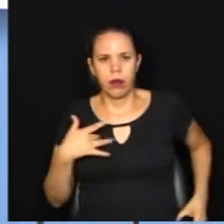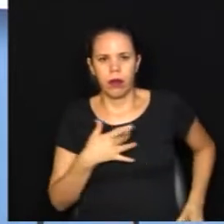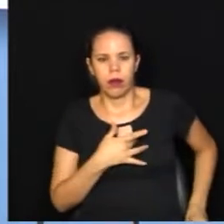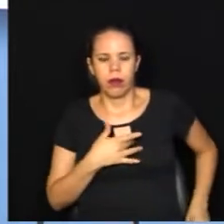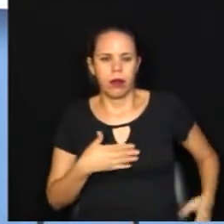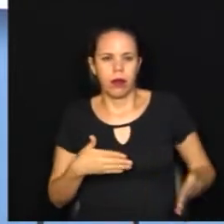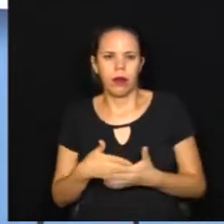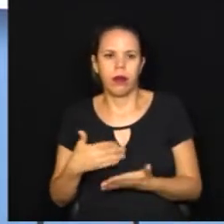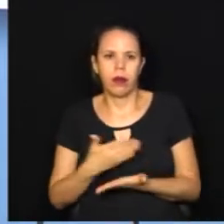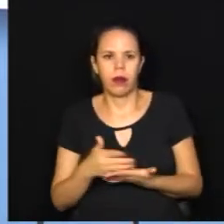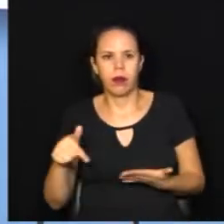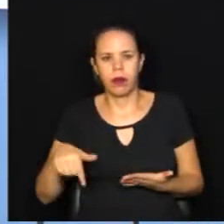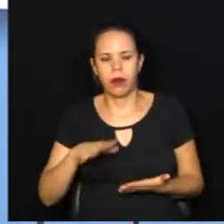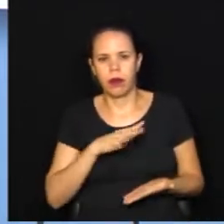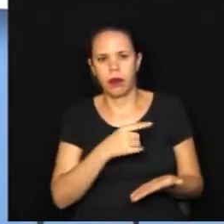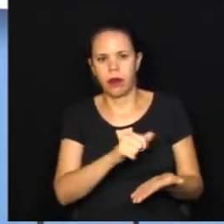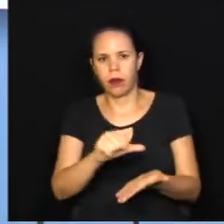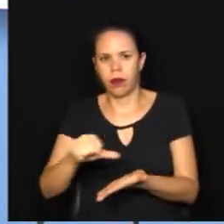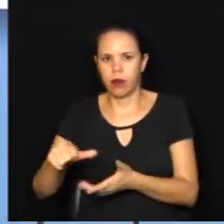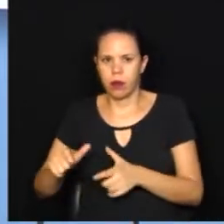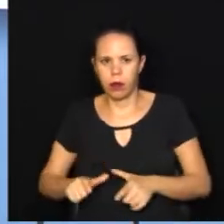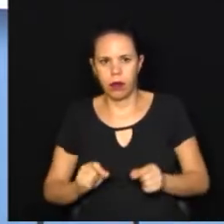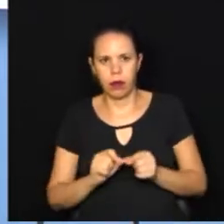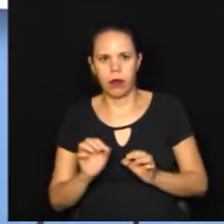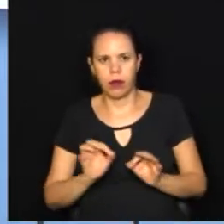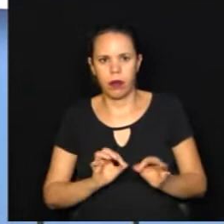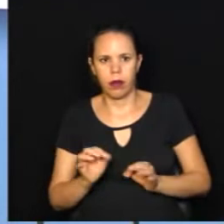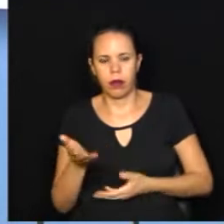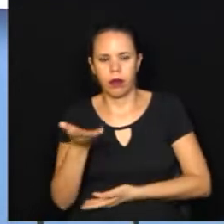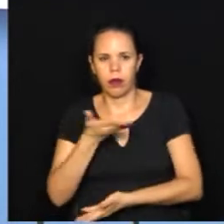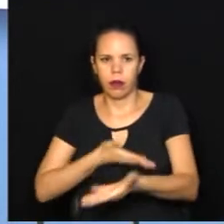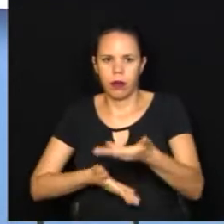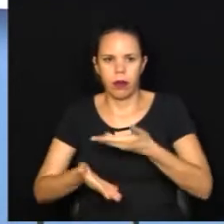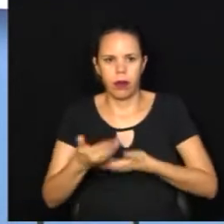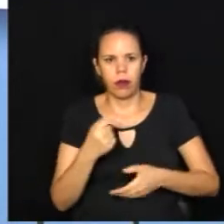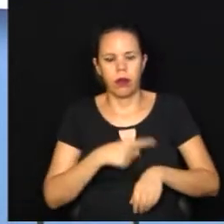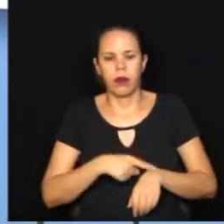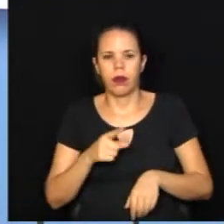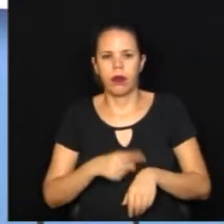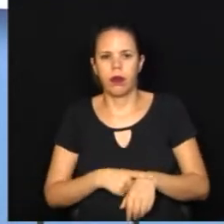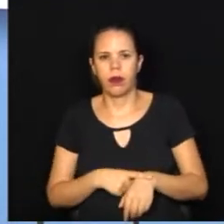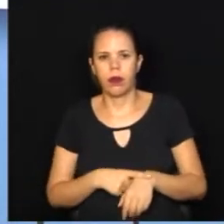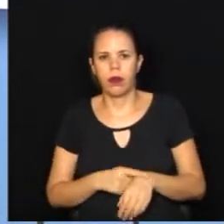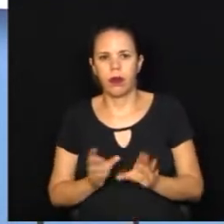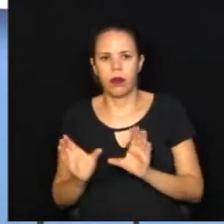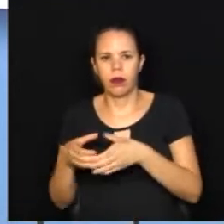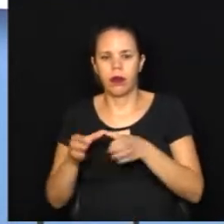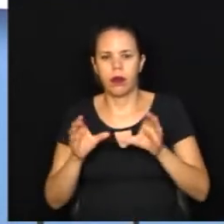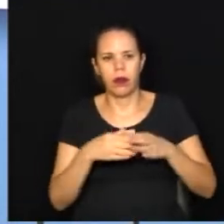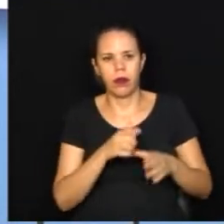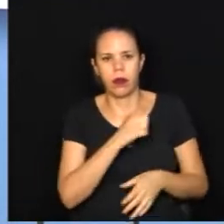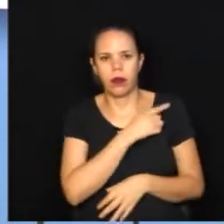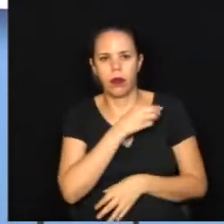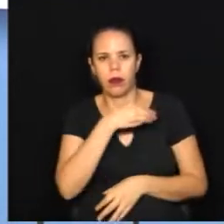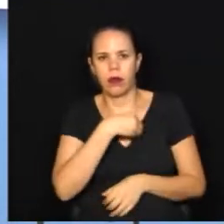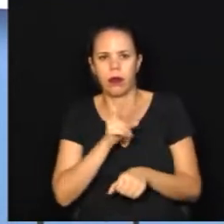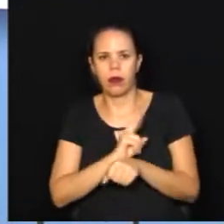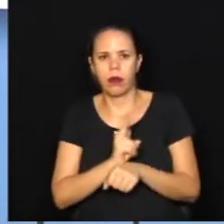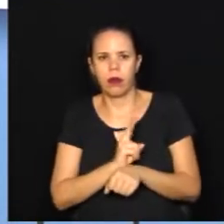noite até as 5 horas da manhã e a partir de hoje, barreiras sanitárias na cidade. E barreiras sanitárias não só